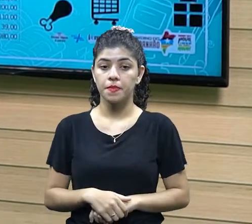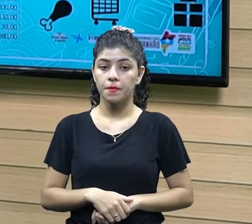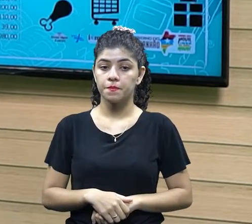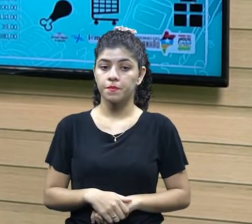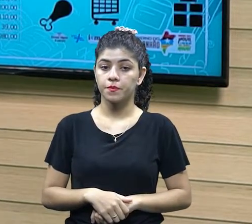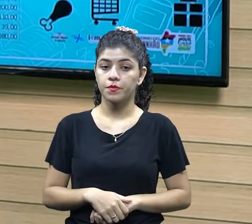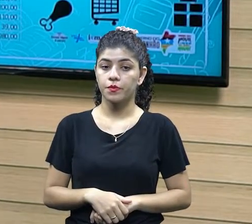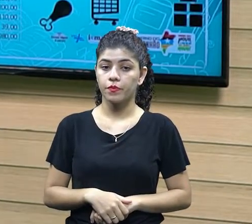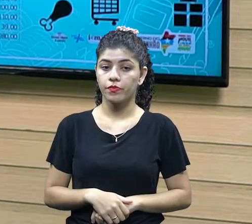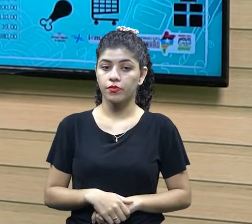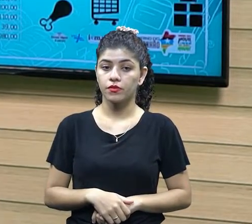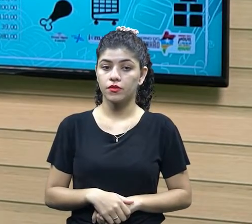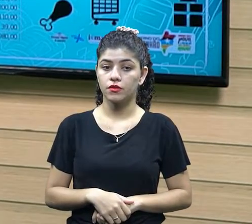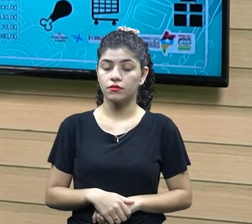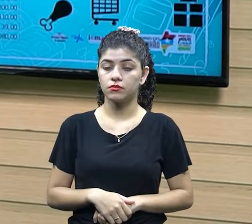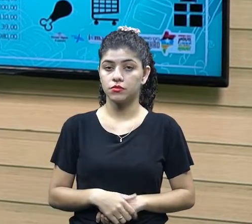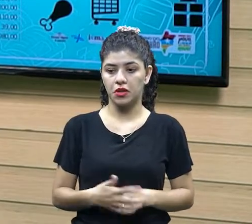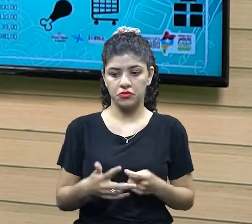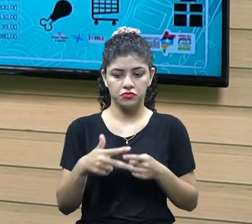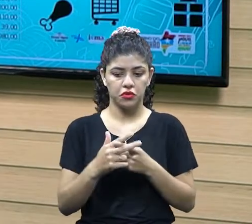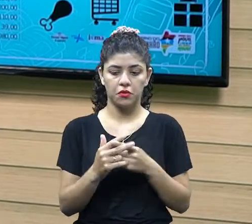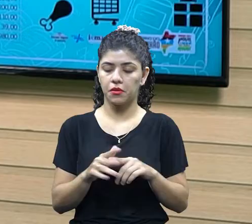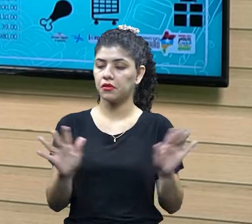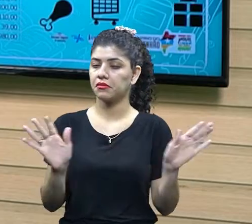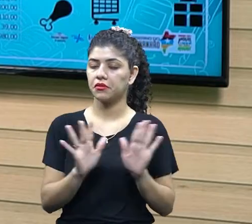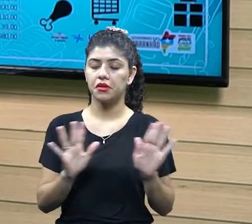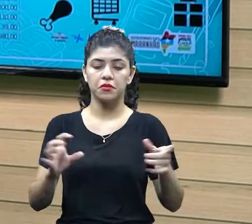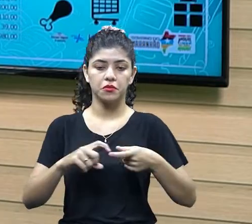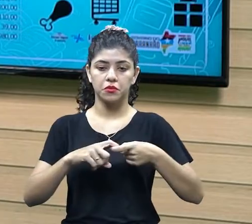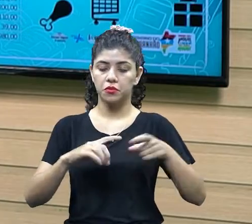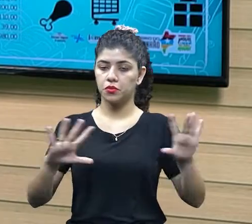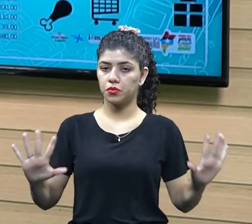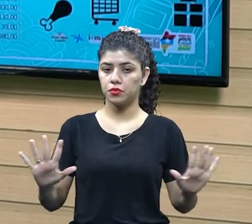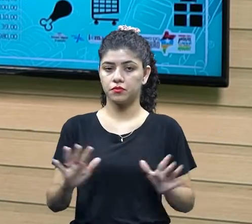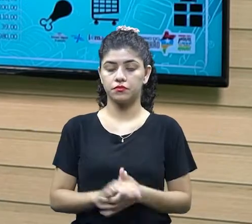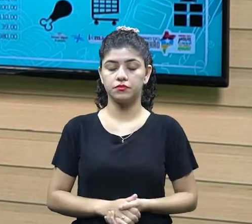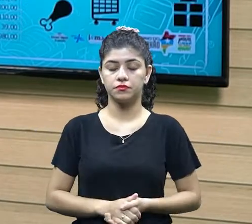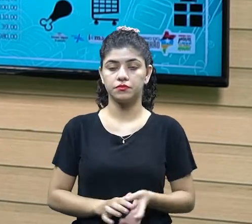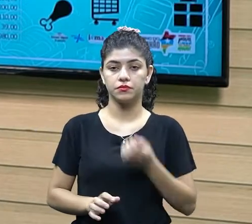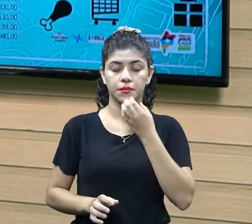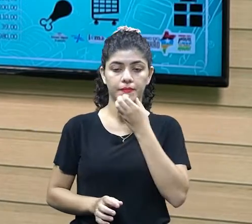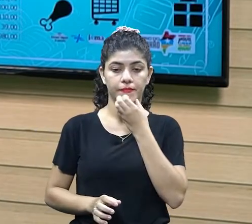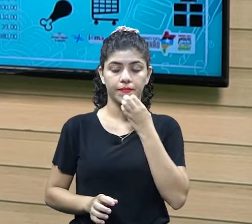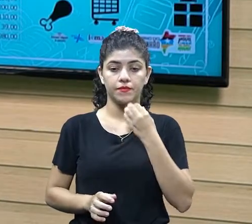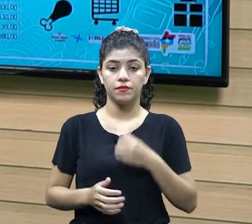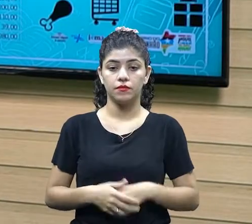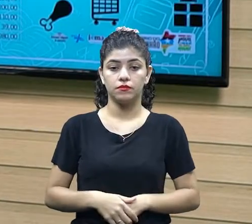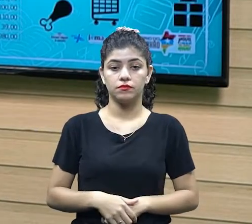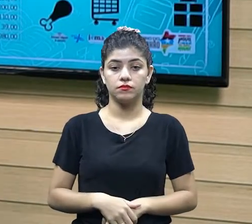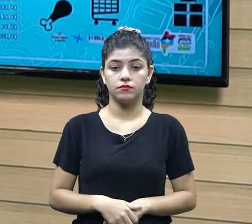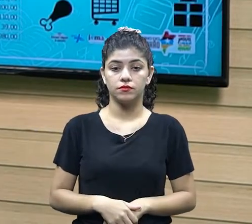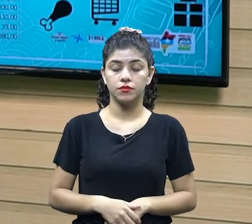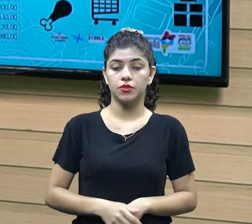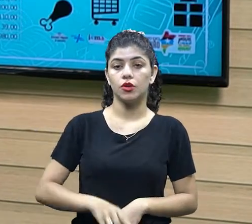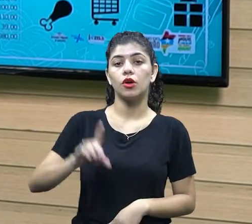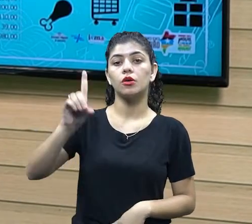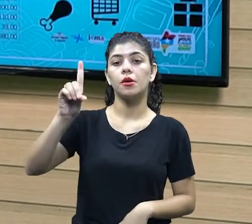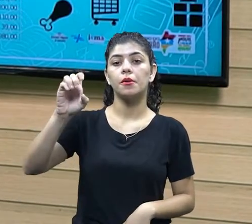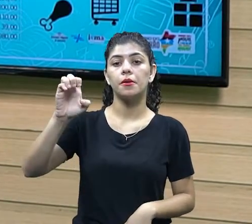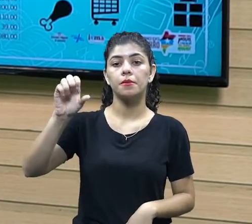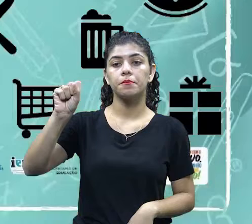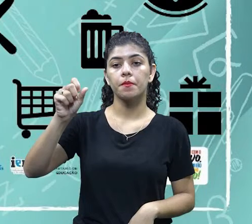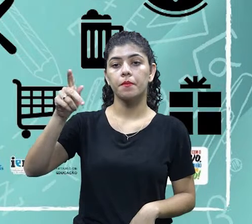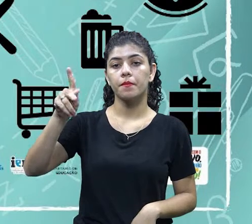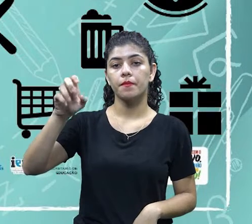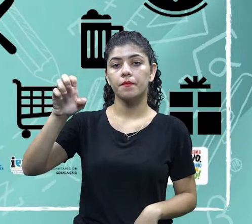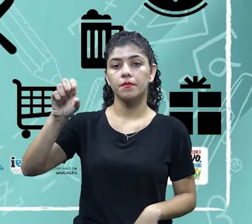estão diretamente ligados à sua atividade de mecânica. Então, a gente pode dizer que não são custos. Podemos classificá-los como despesas,